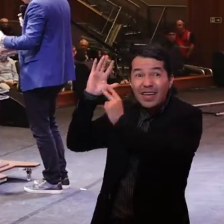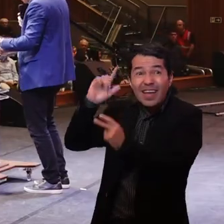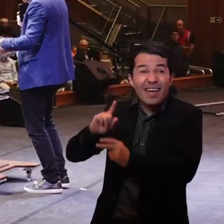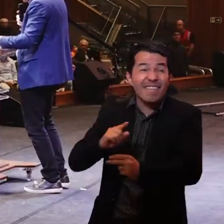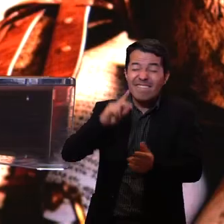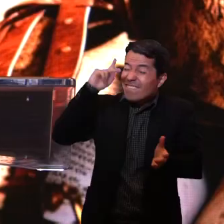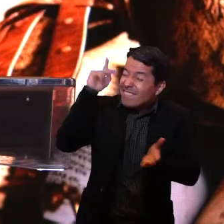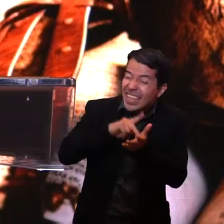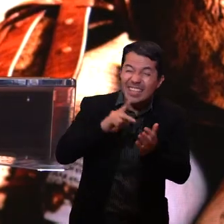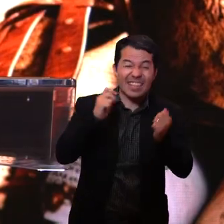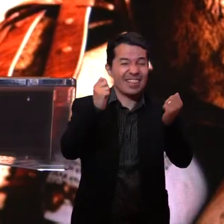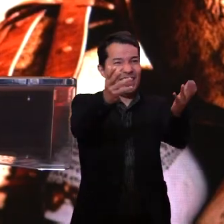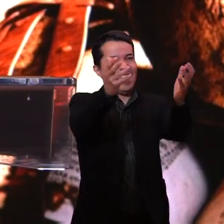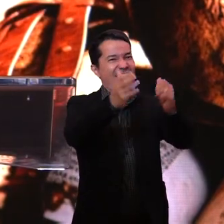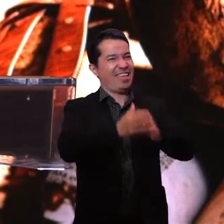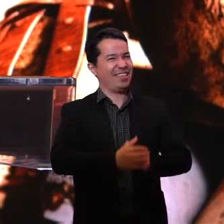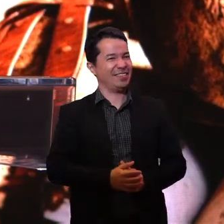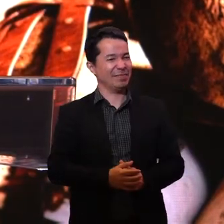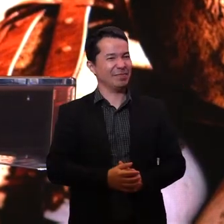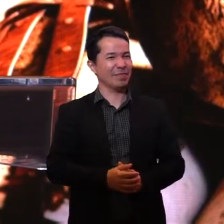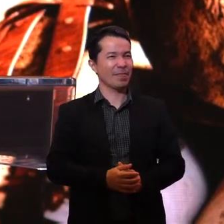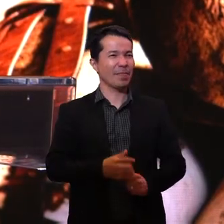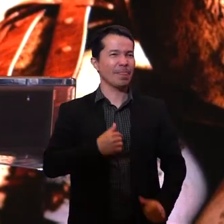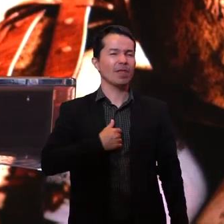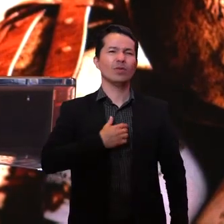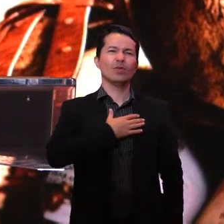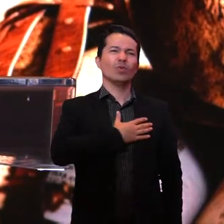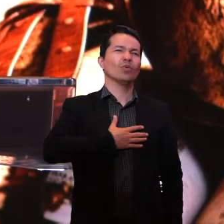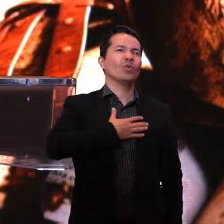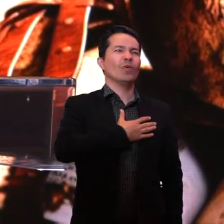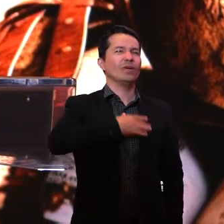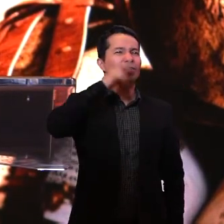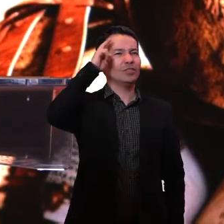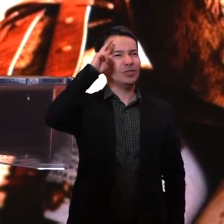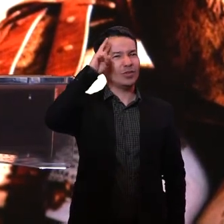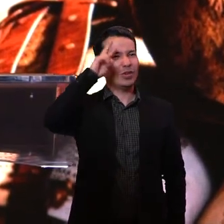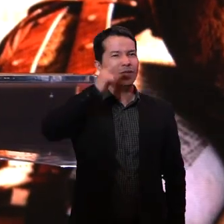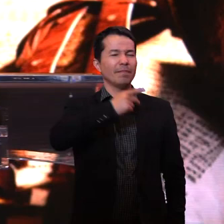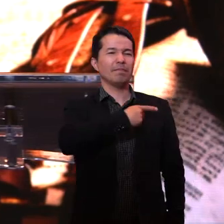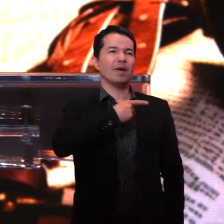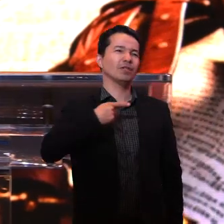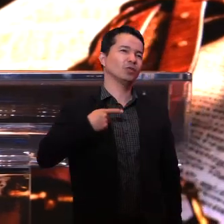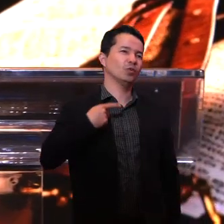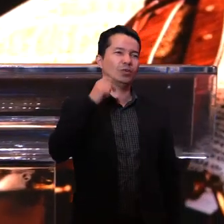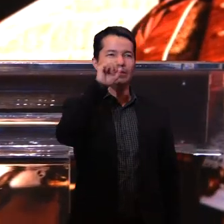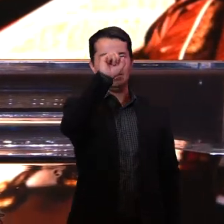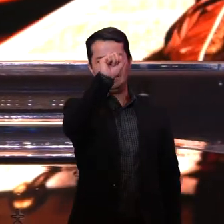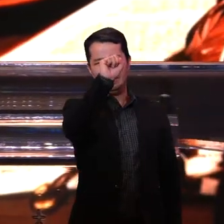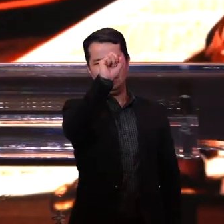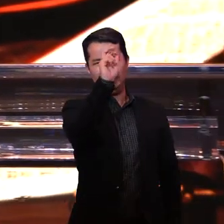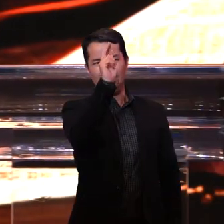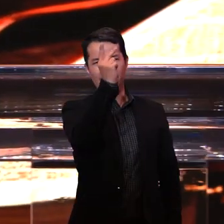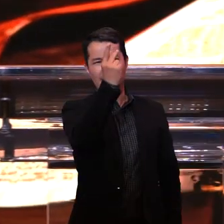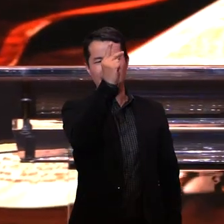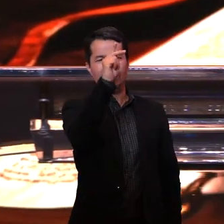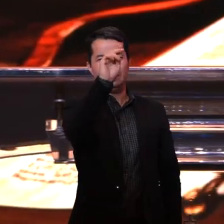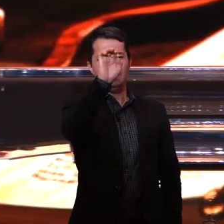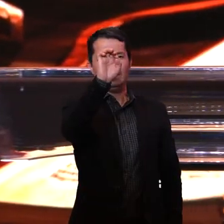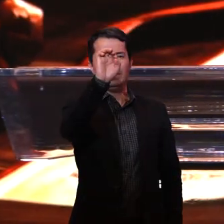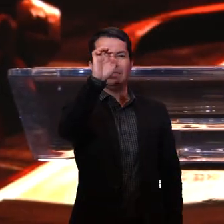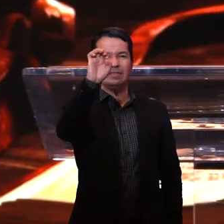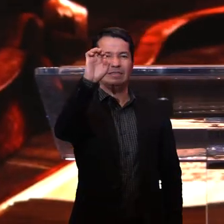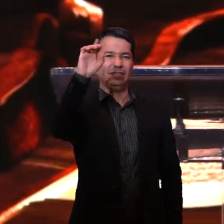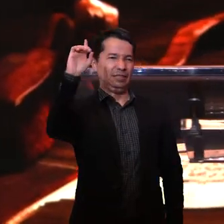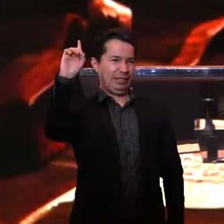Eu gosto da historinha que eu ouvi do pastor Russell Shedd, nunca esqueci, sobre a esperança do